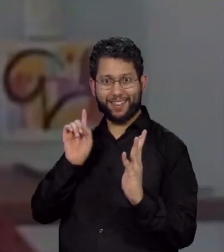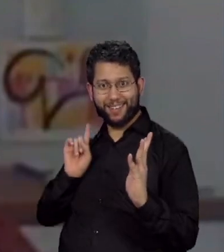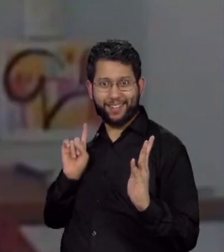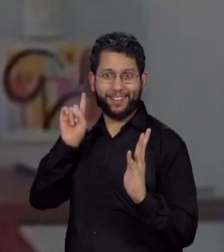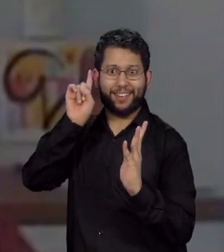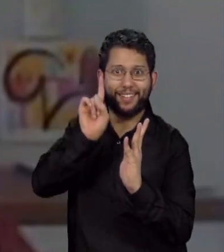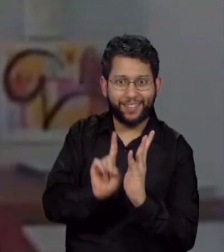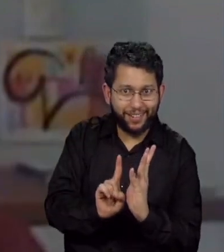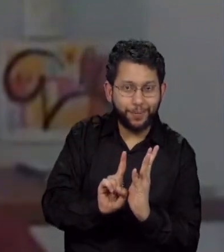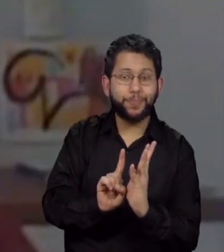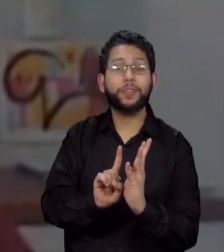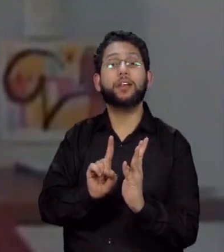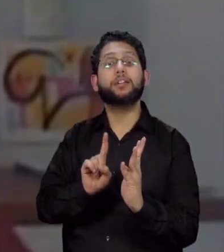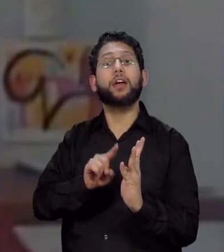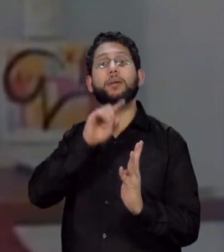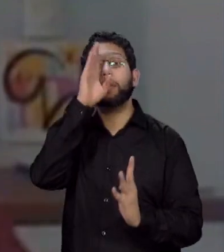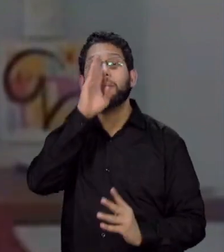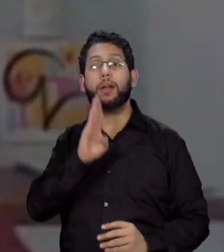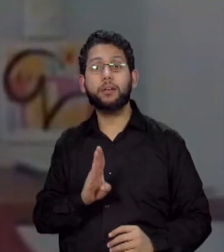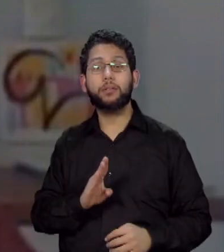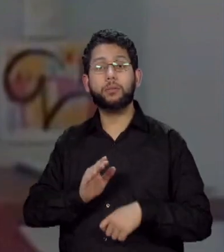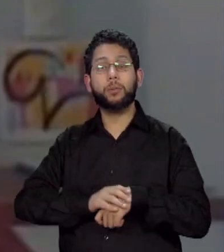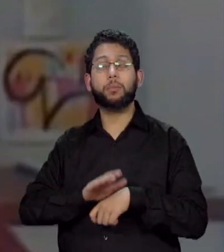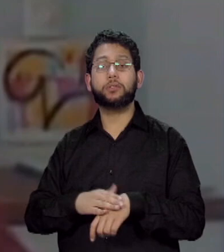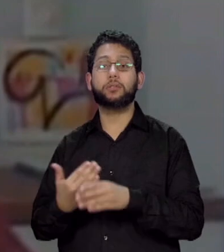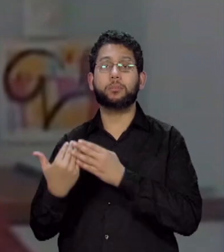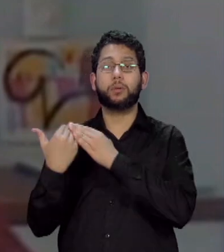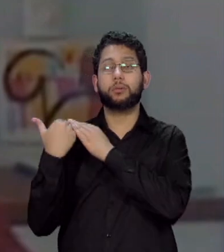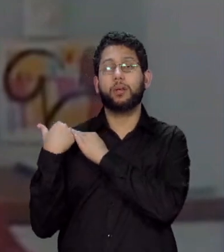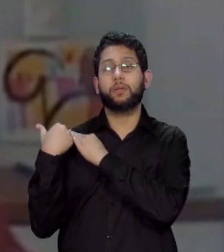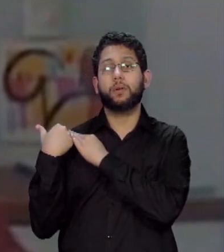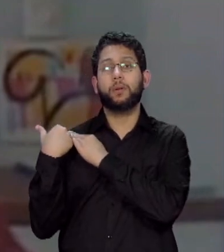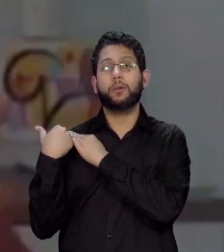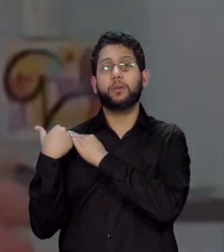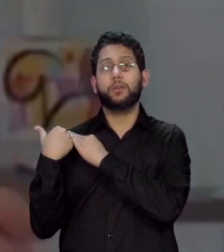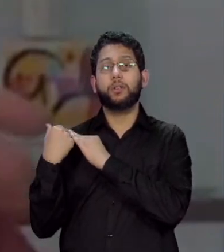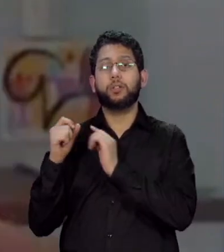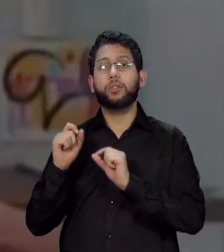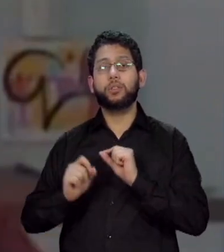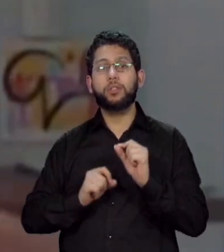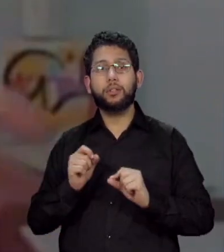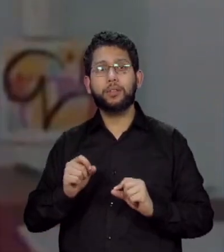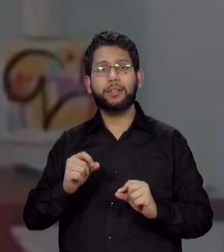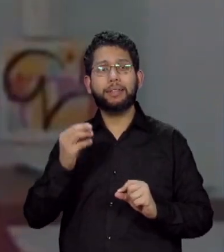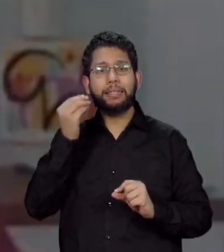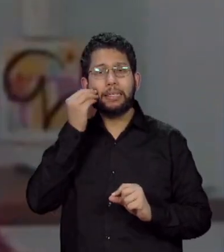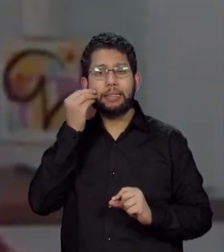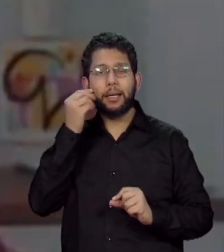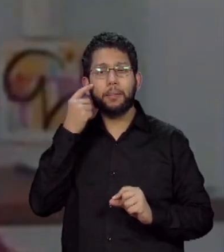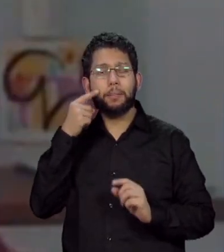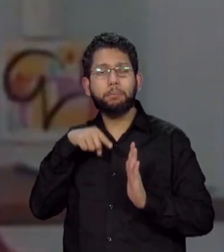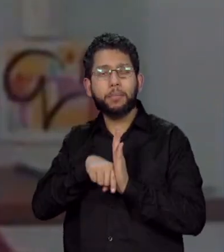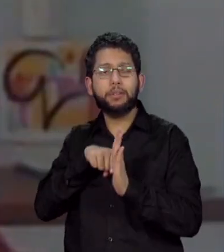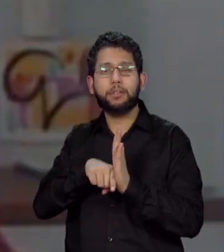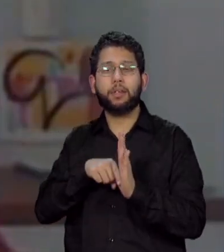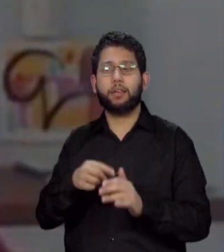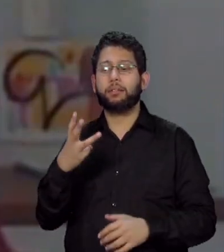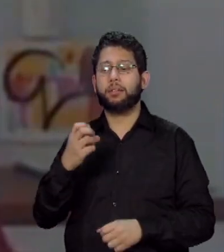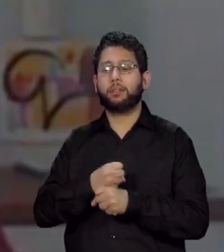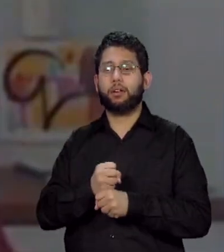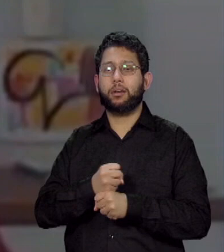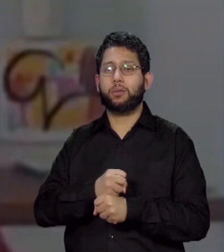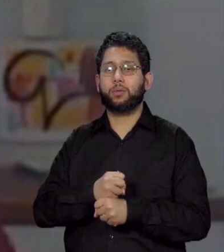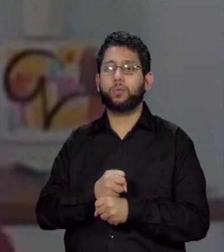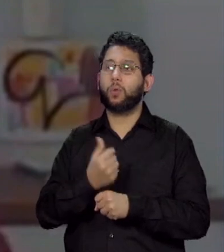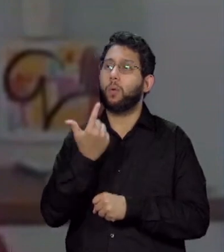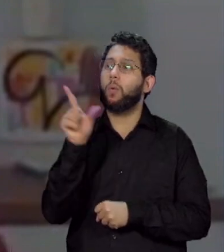tivemos a missão, né? A tarefa de tentar traçar nos últimos 30 anos como é que os